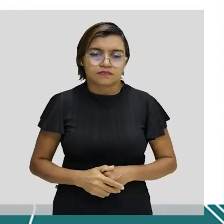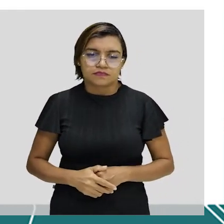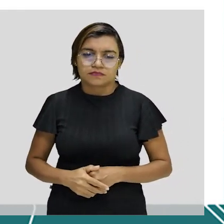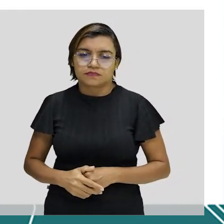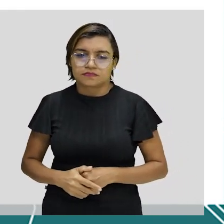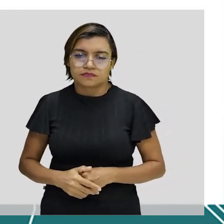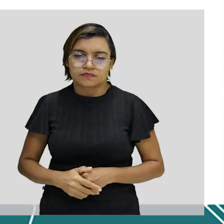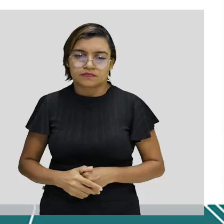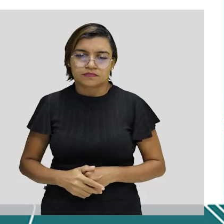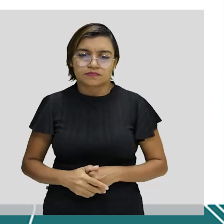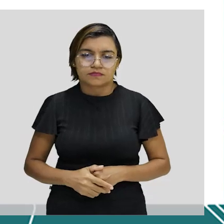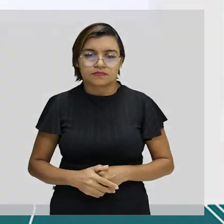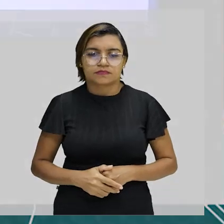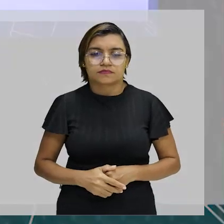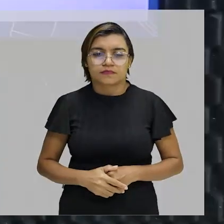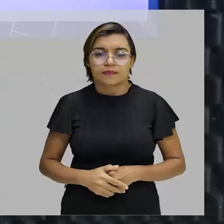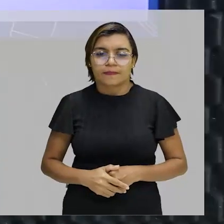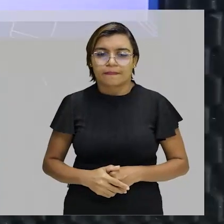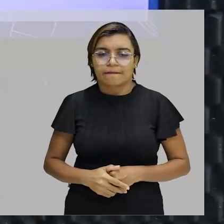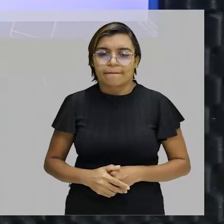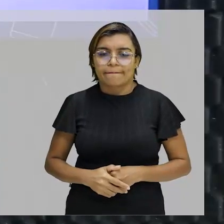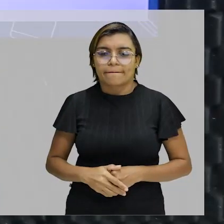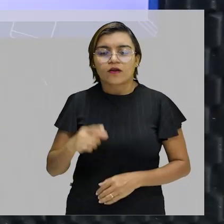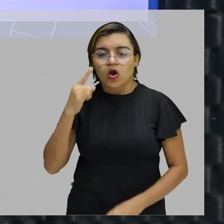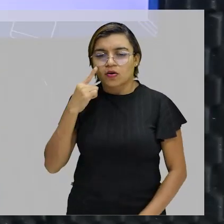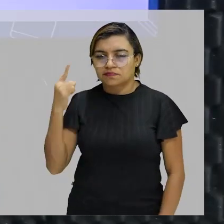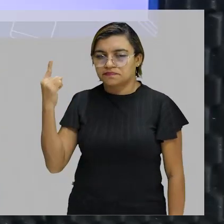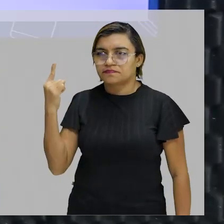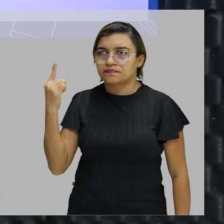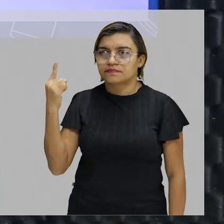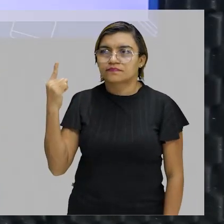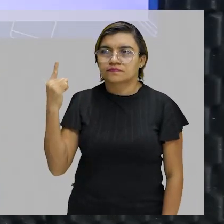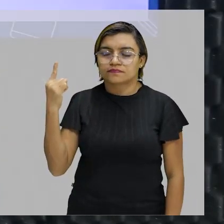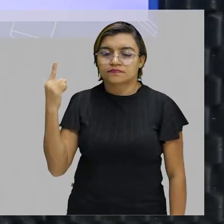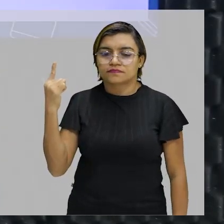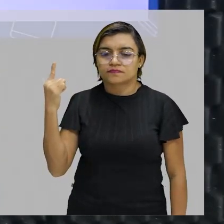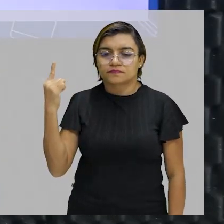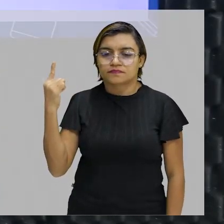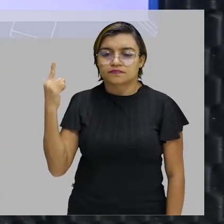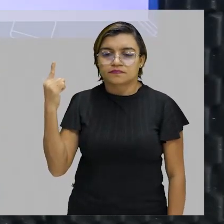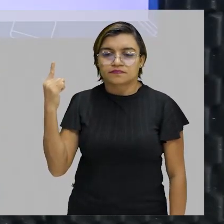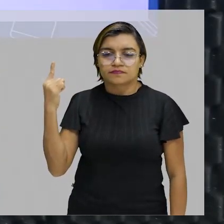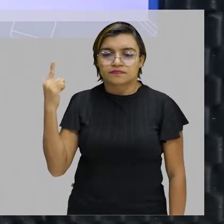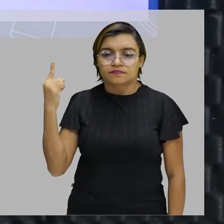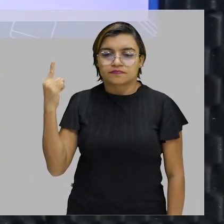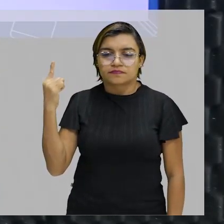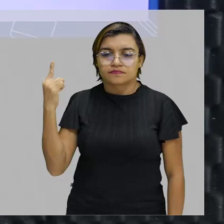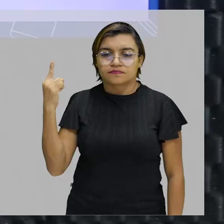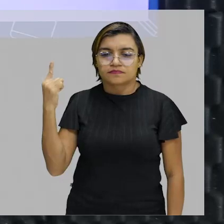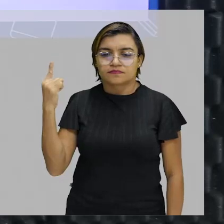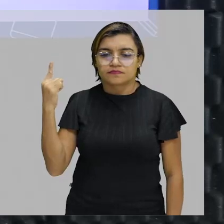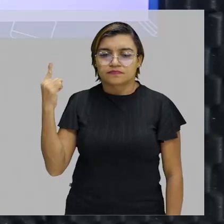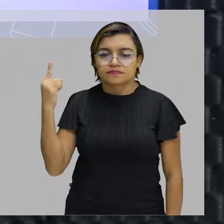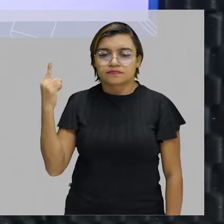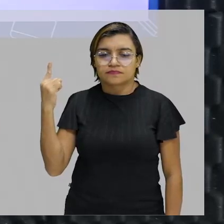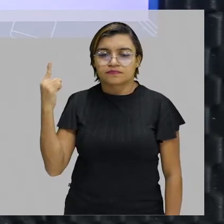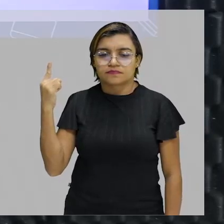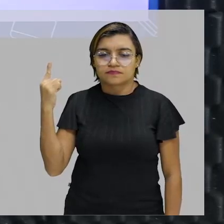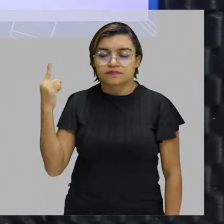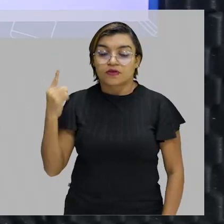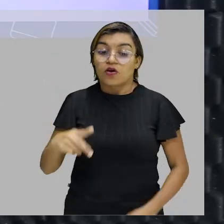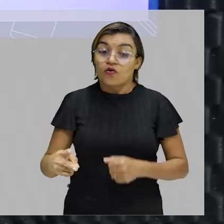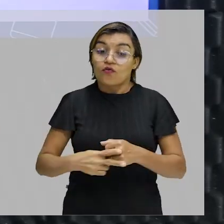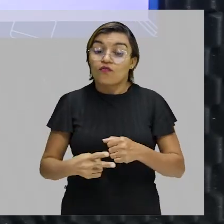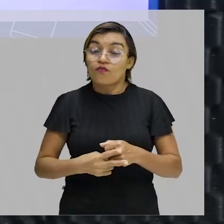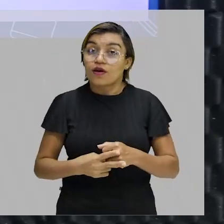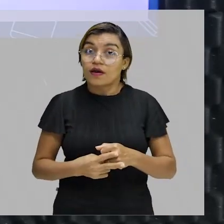verbo existir, como eu disse, não é impessoal. Então, existem sérios problemas no bairro. Devem existir sérios problemas no bairro. O verbo